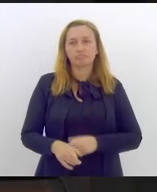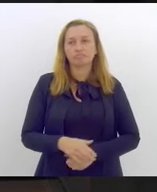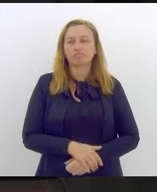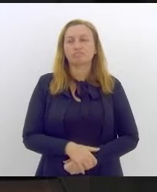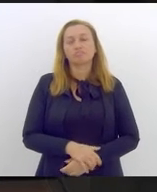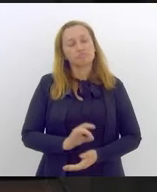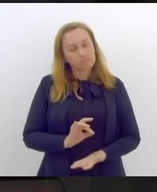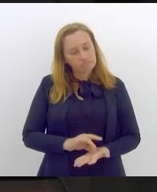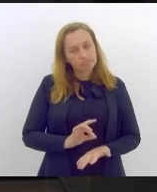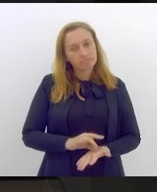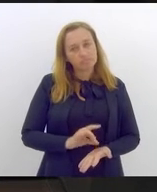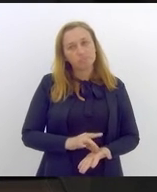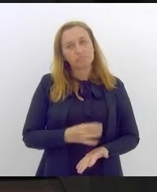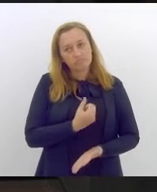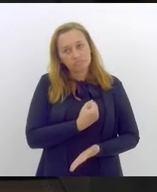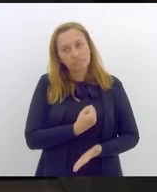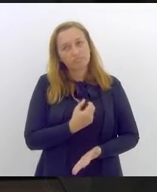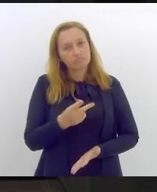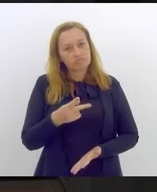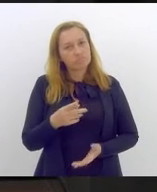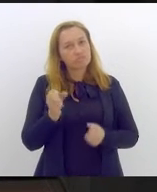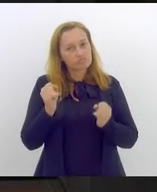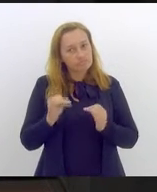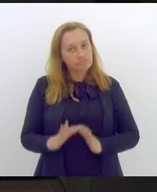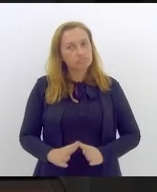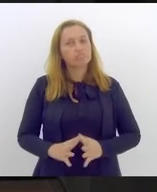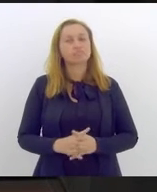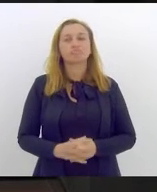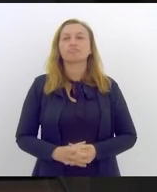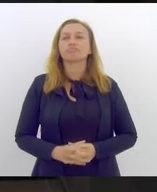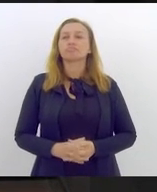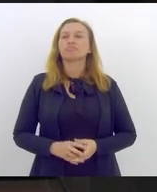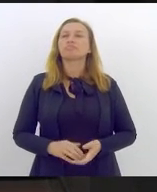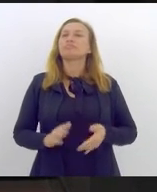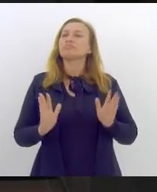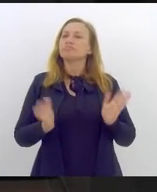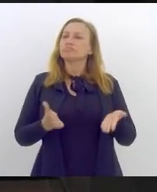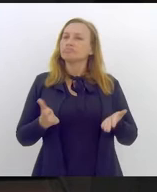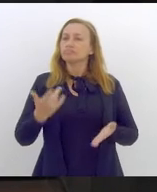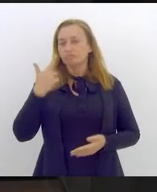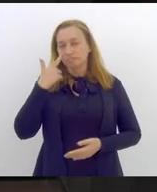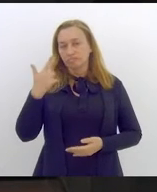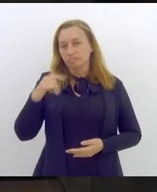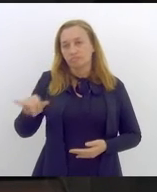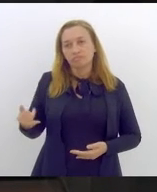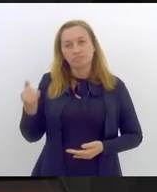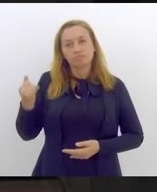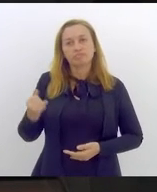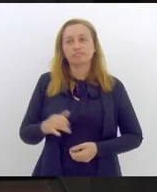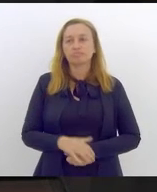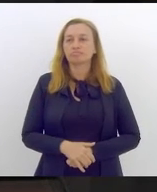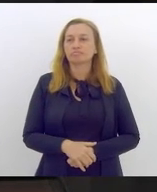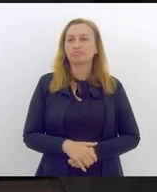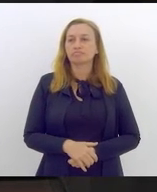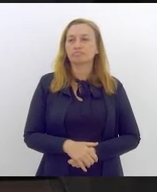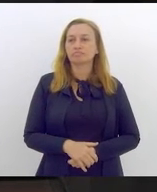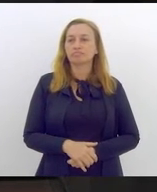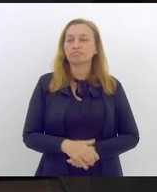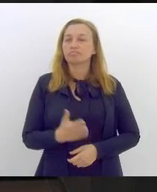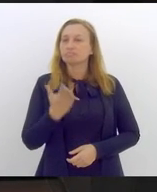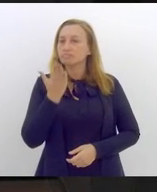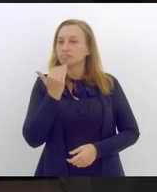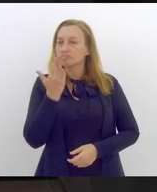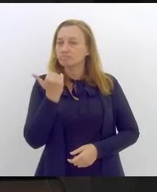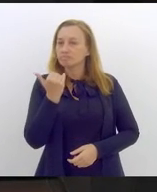É verdade os números estão dizendo isso agora vamos ver a inflação na alimentação